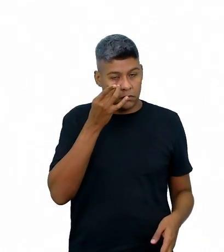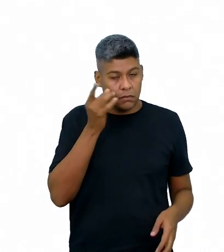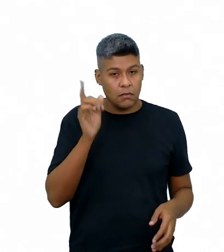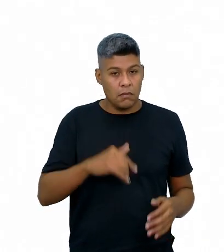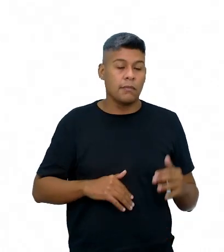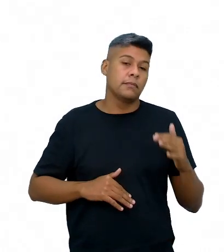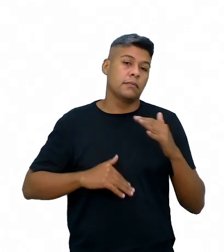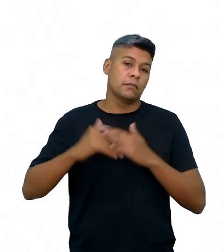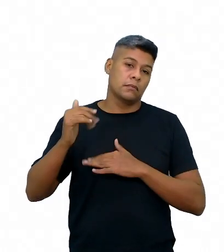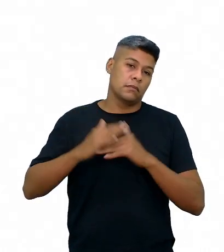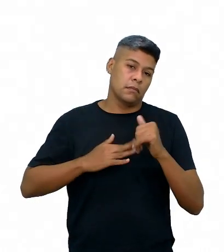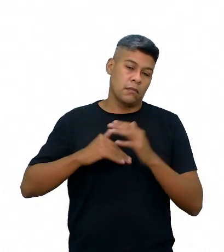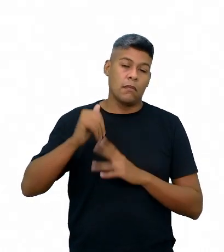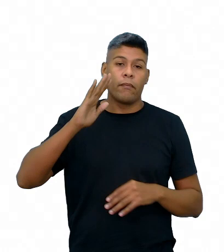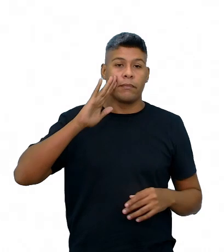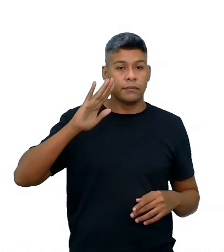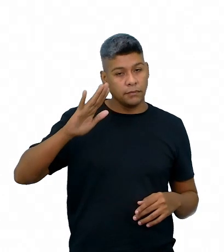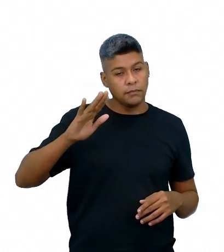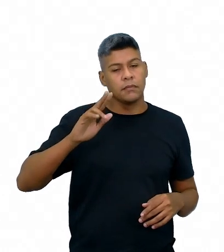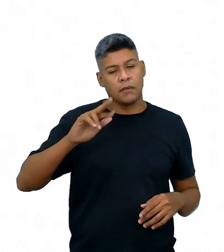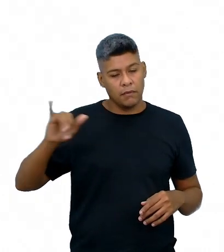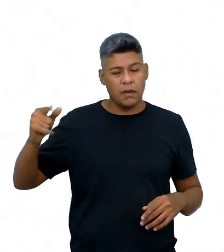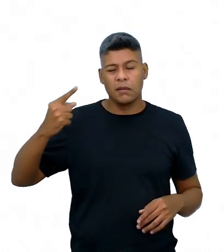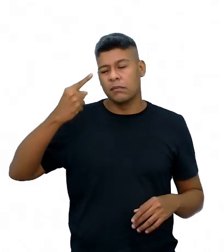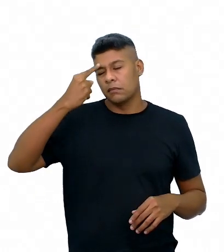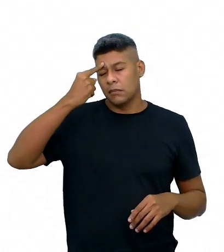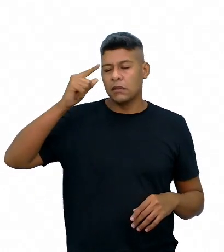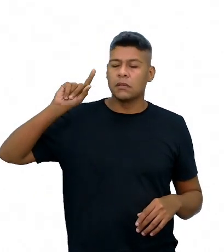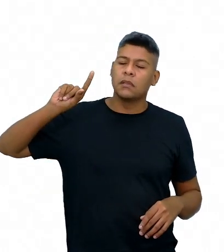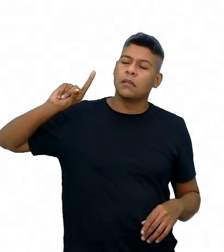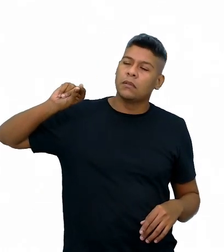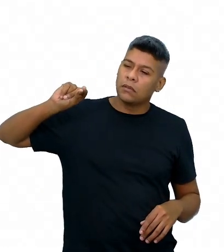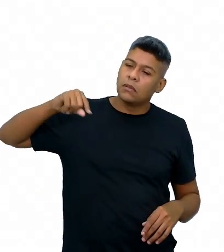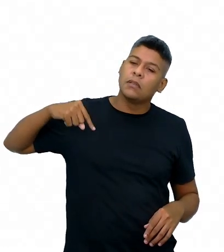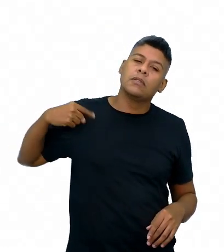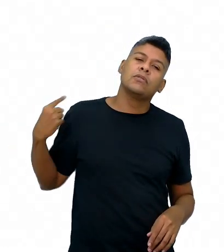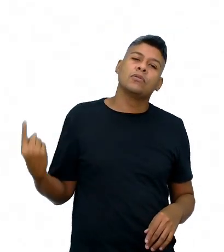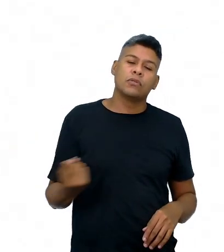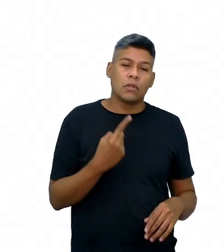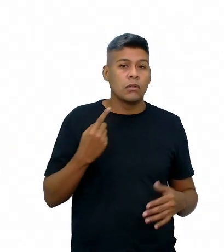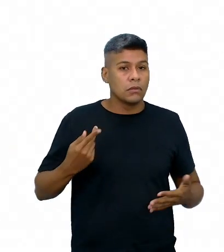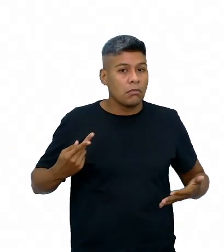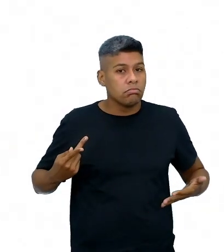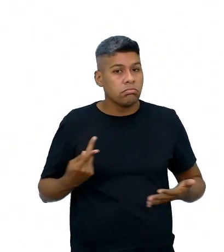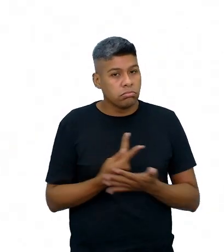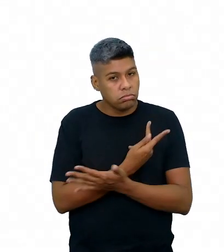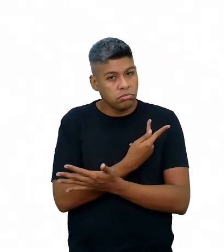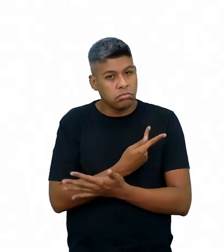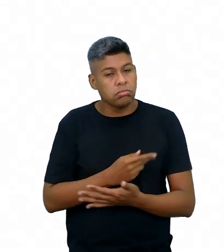são as habilidades essenciais e elas nos fazem pensar até mesmo na nossa situação como